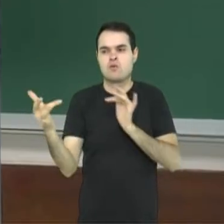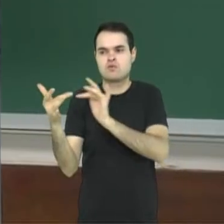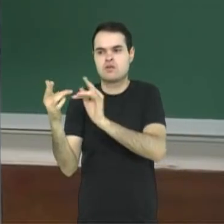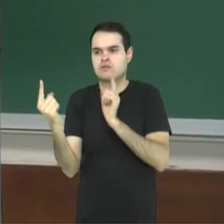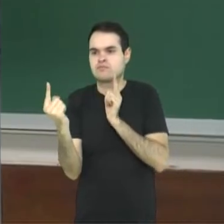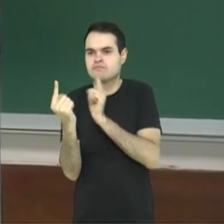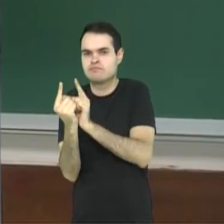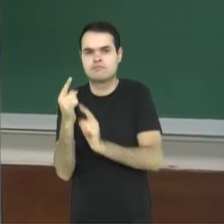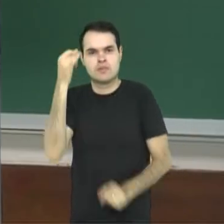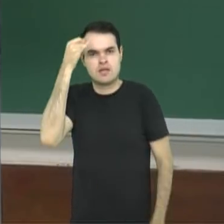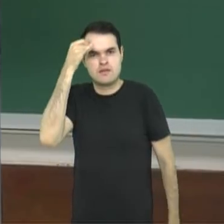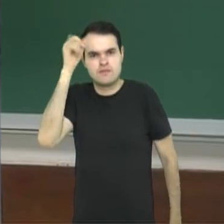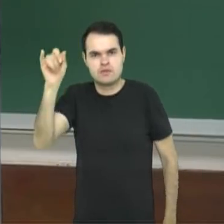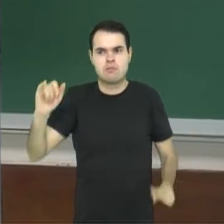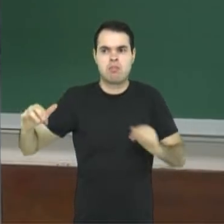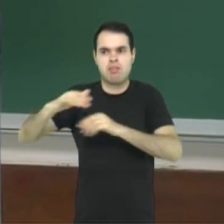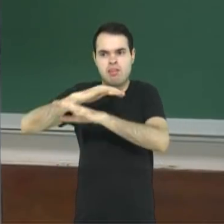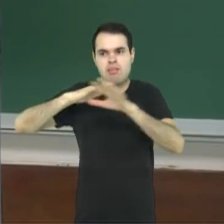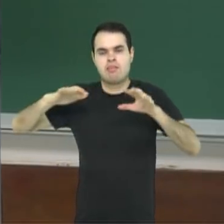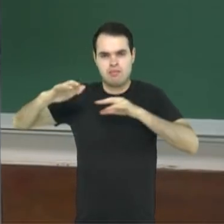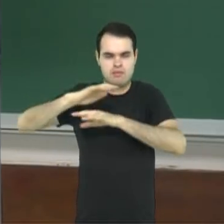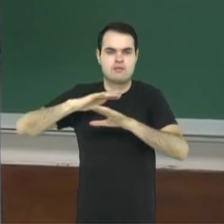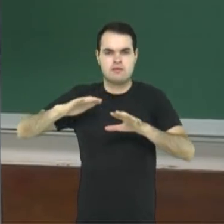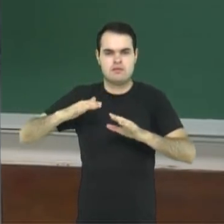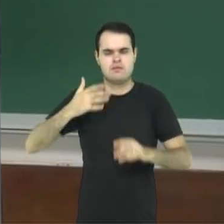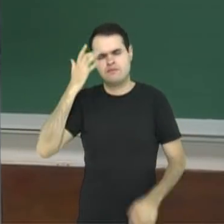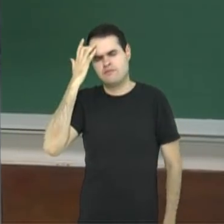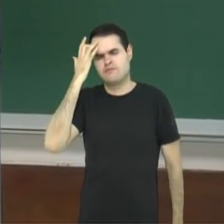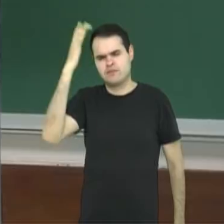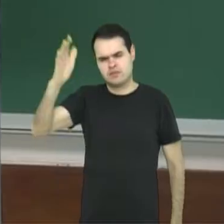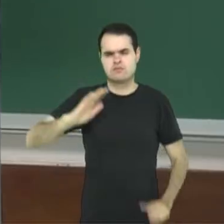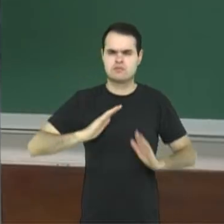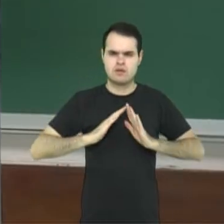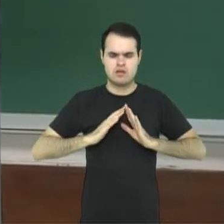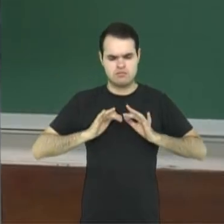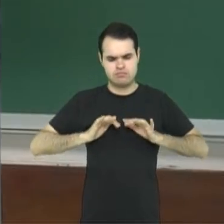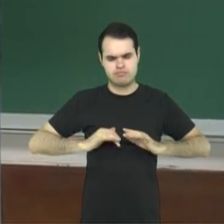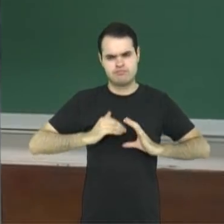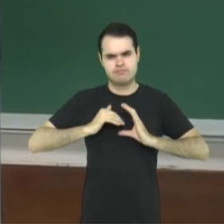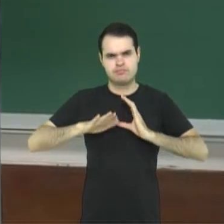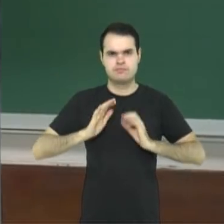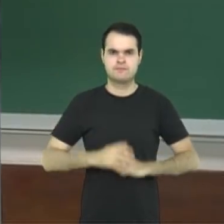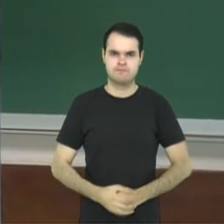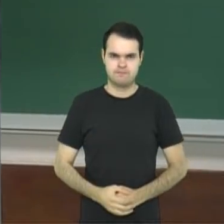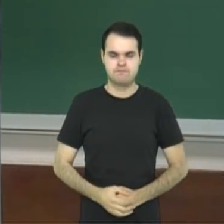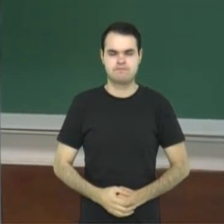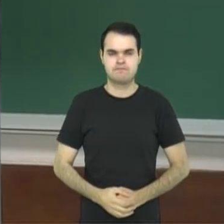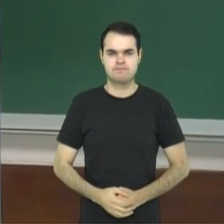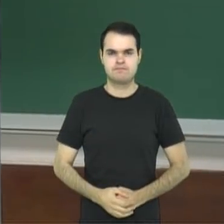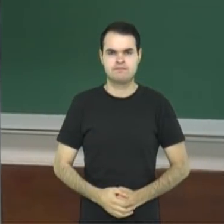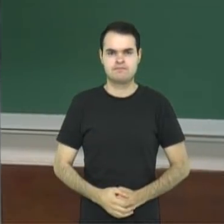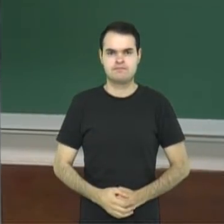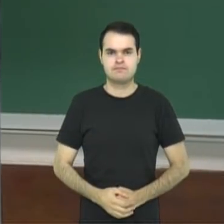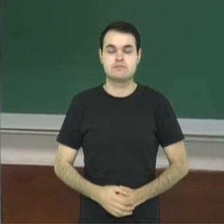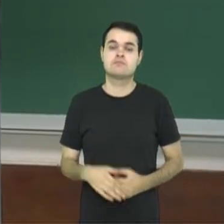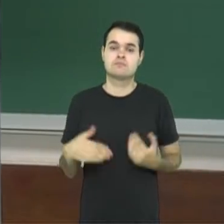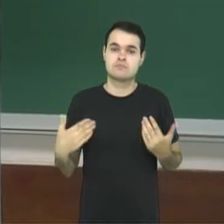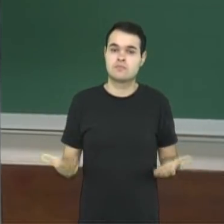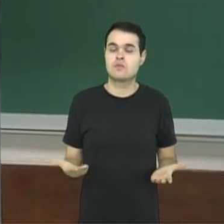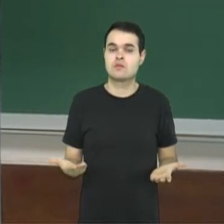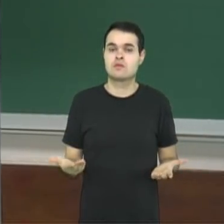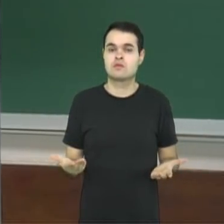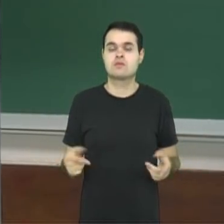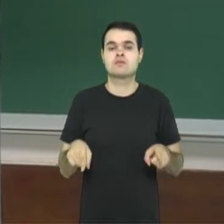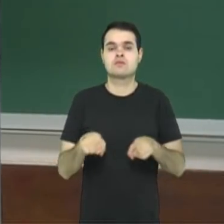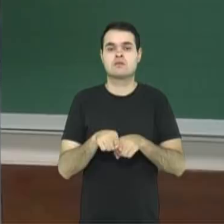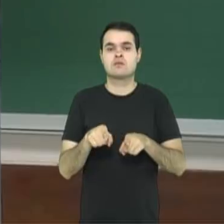Né? O e-mail, nesse sentido, ele facilita muito mais a comunicação, certo? Então, a gente